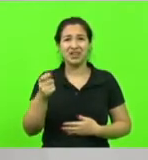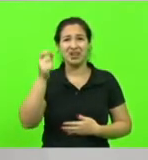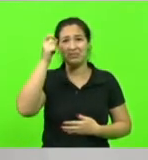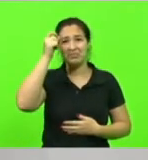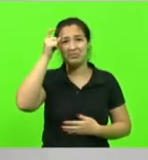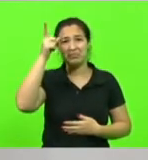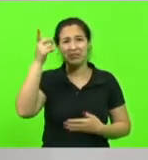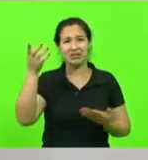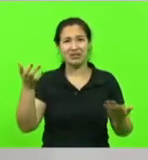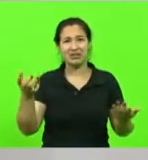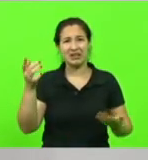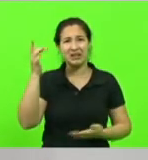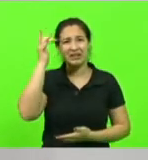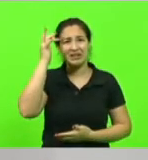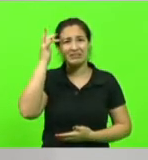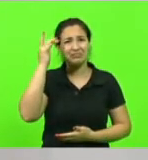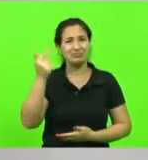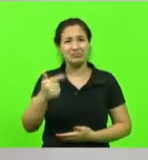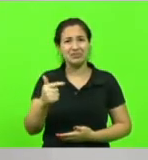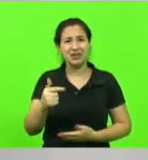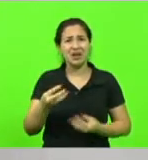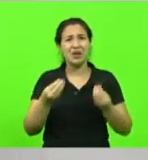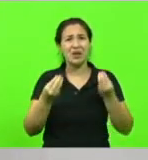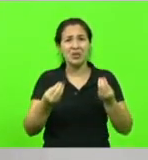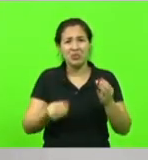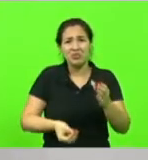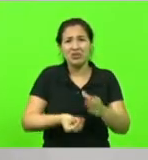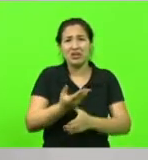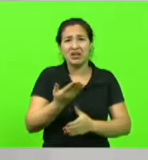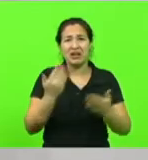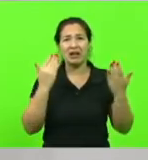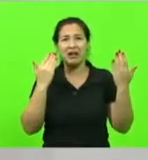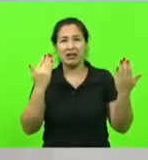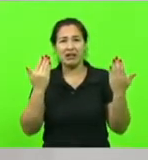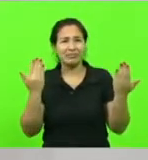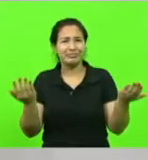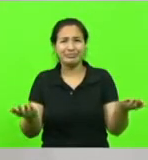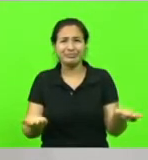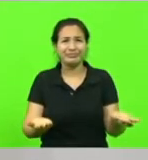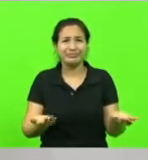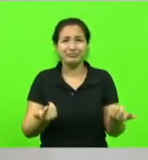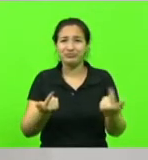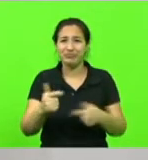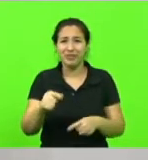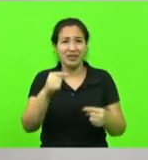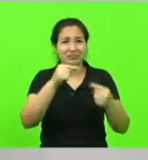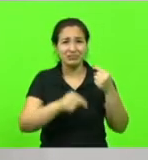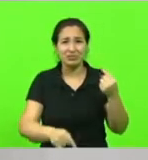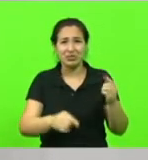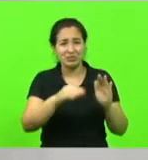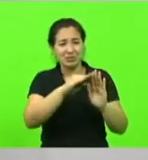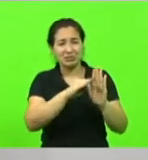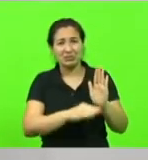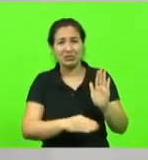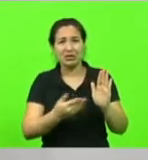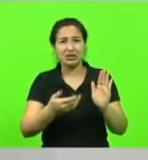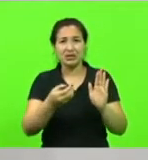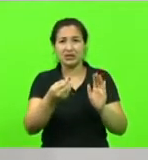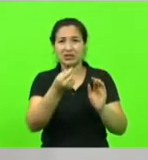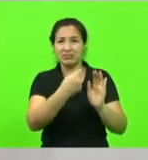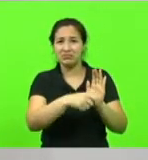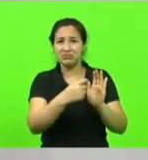possível. Como é que ele cria uma interpretação que absolutamente não existe nas linhas que nós ali